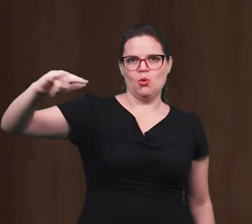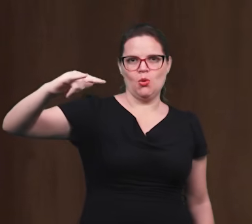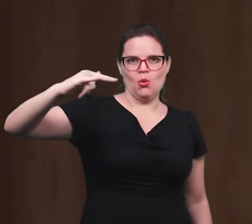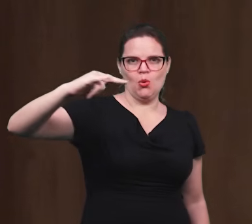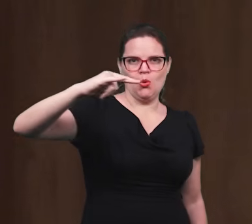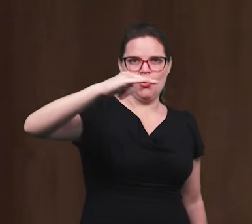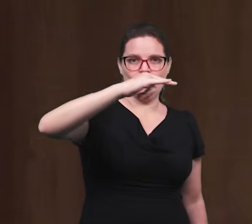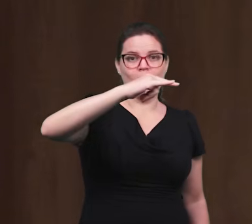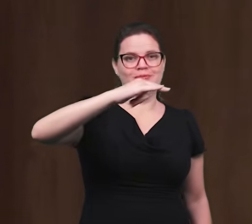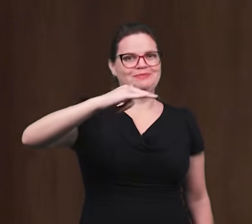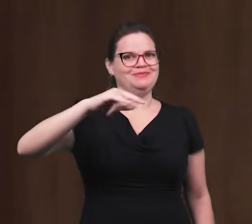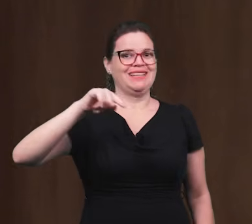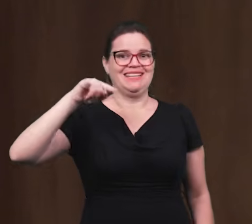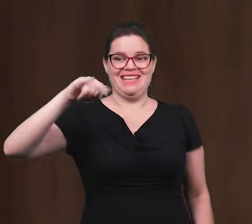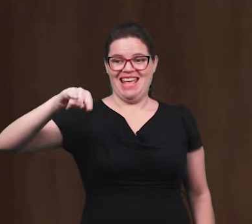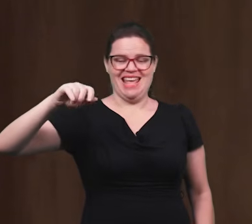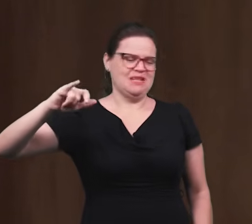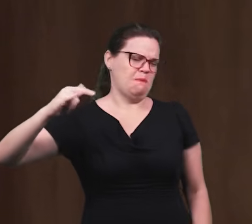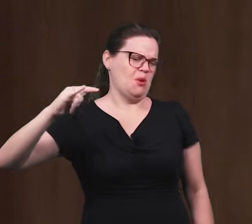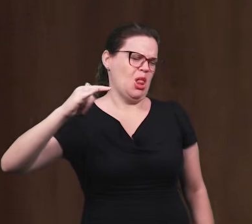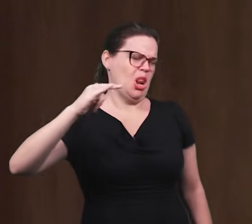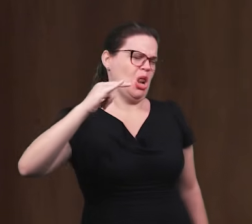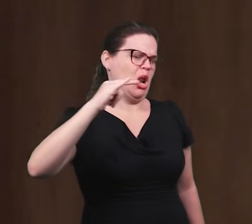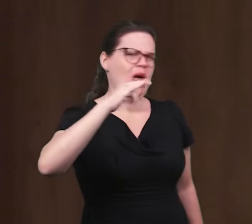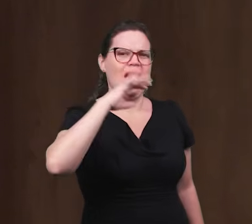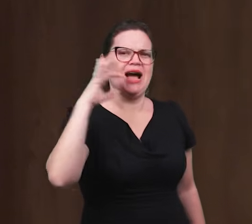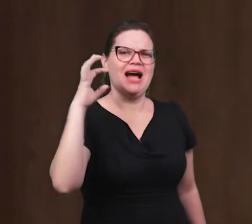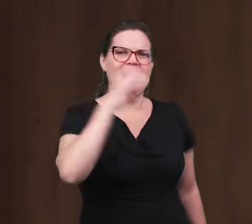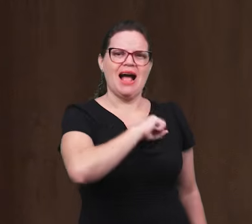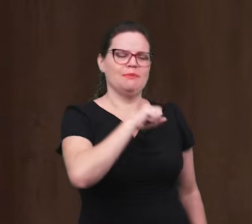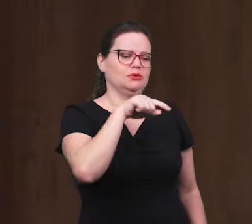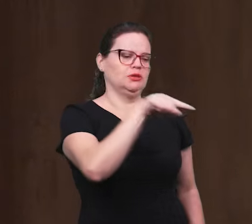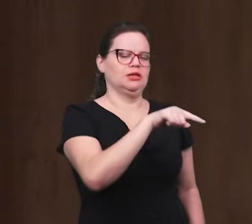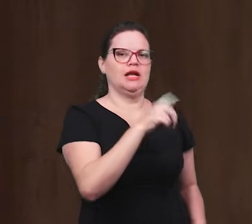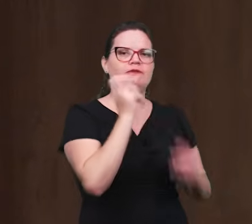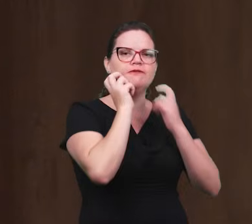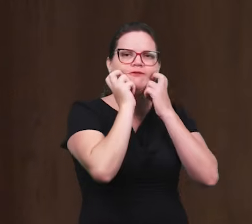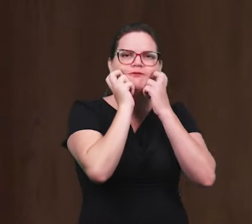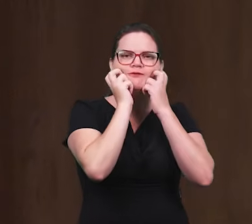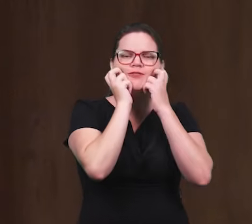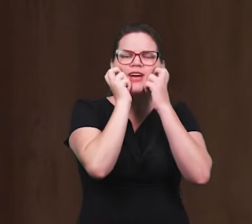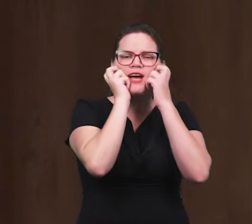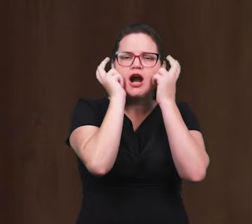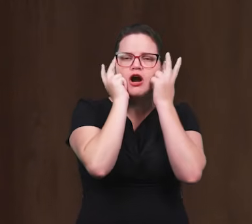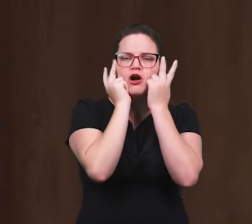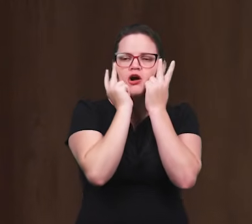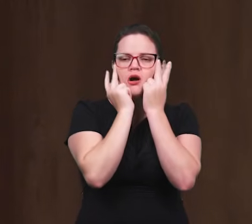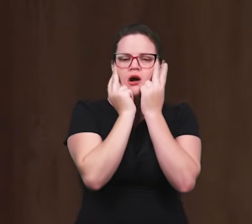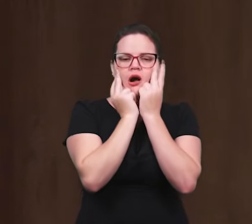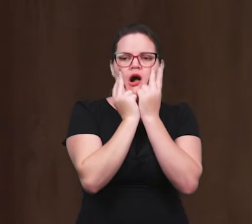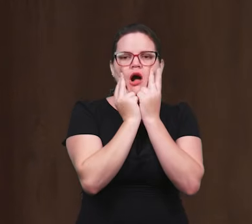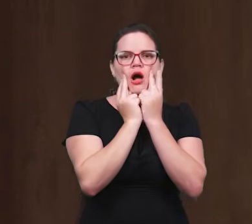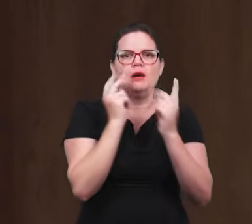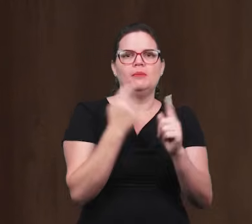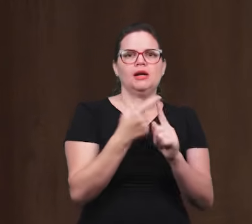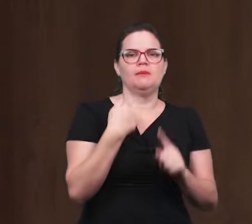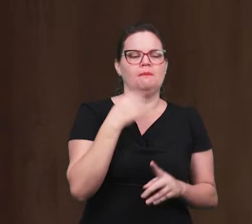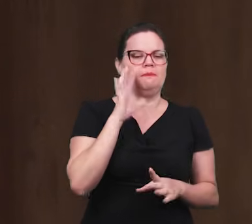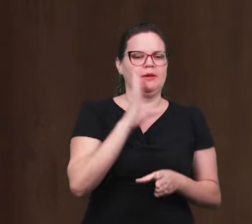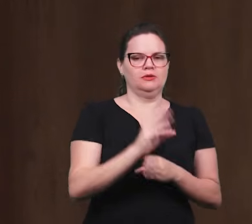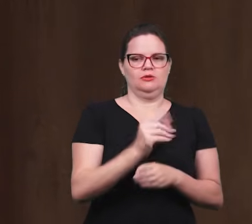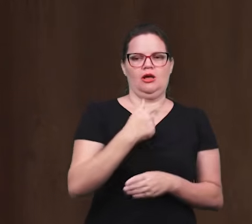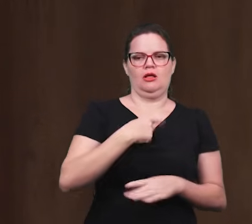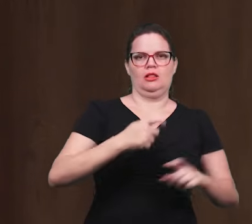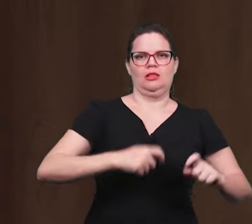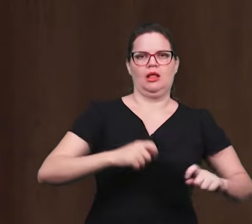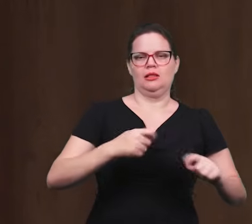uma derrota tão rápida, que chegou a ser vergonhoso, entendeu? Porque eles acharam que eles estavam muito confiados e